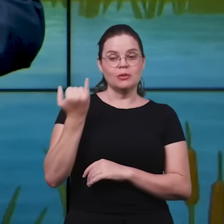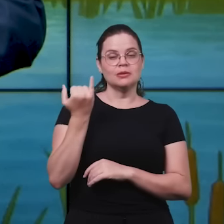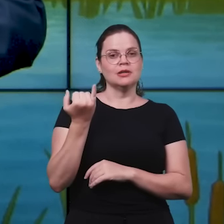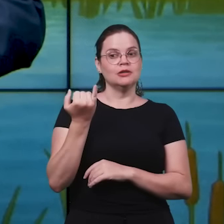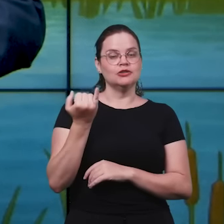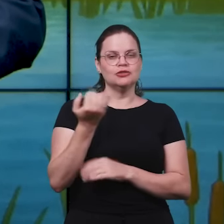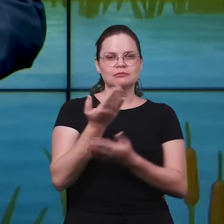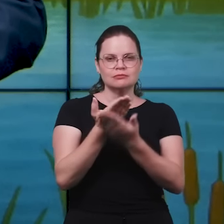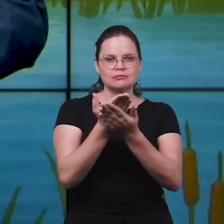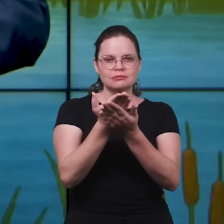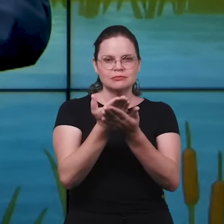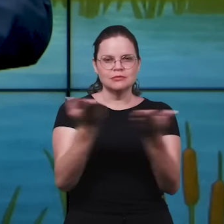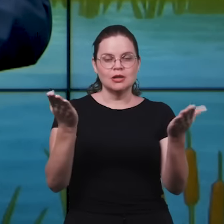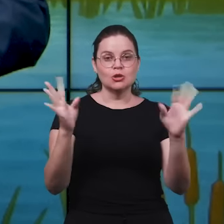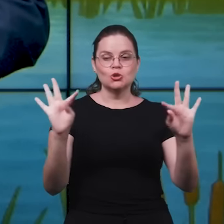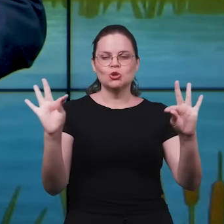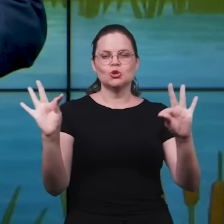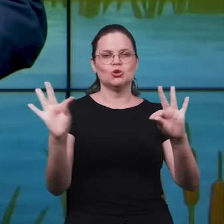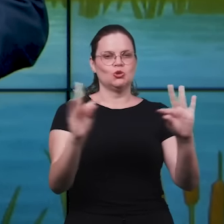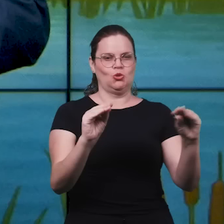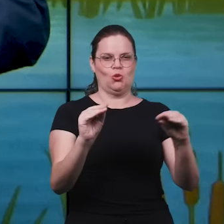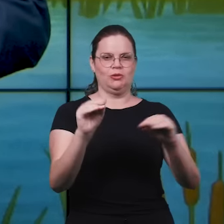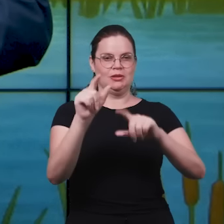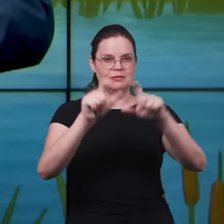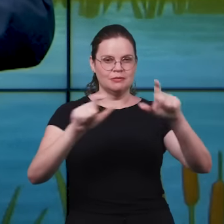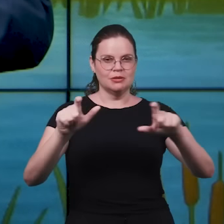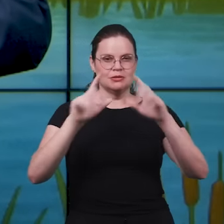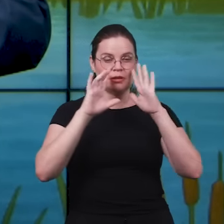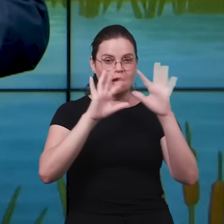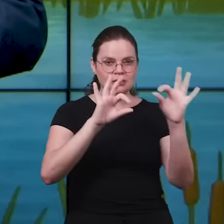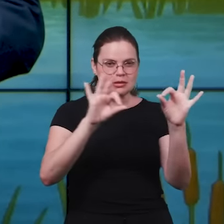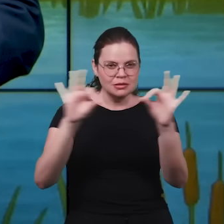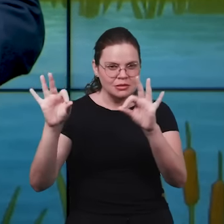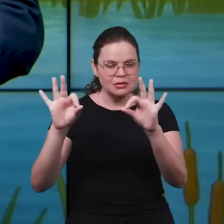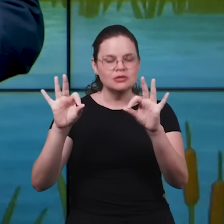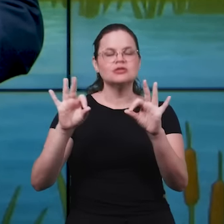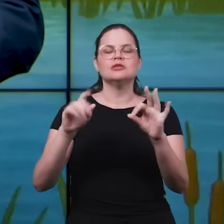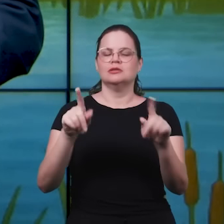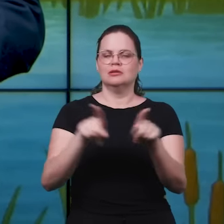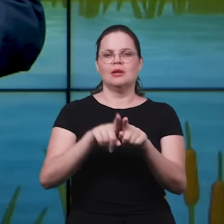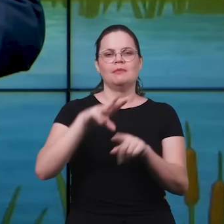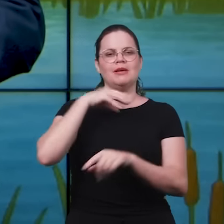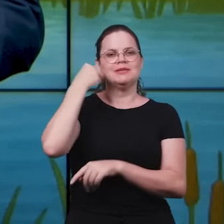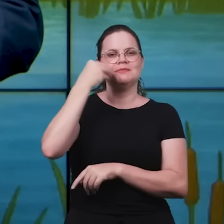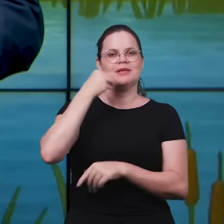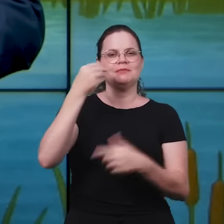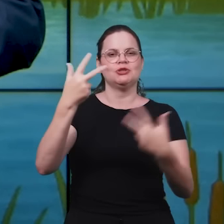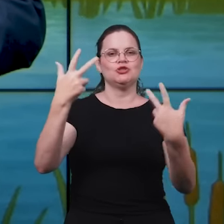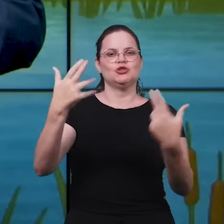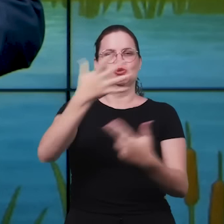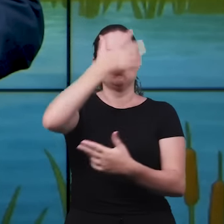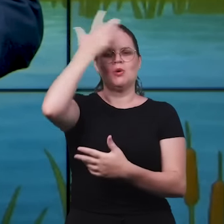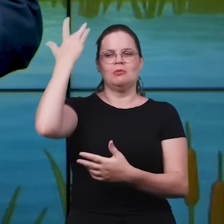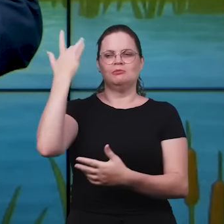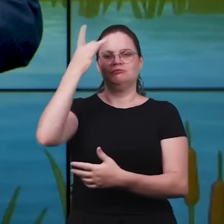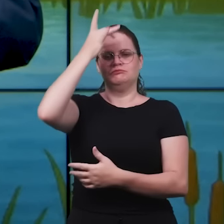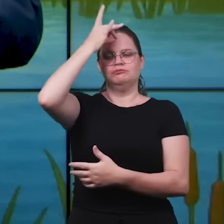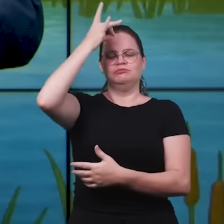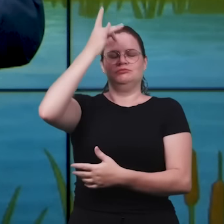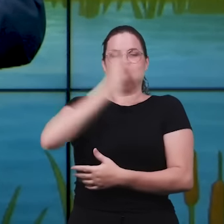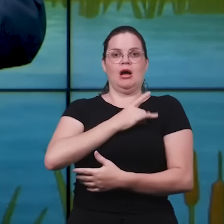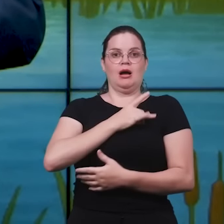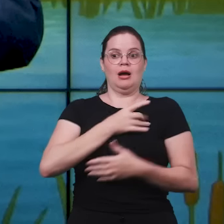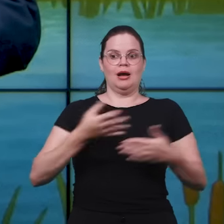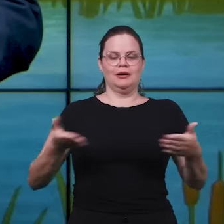que todos recebam este Espírito Santo do Senhor nesta aula,